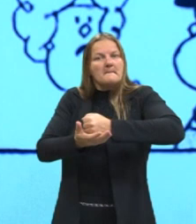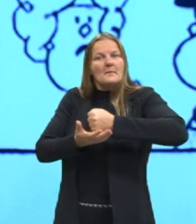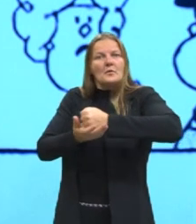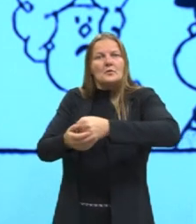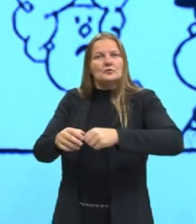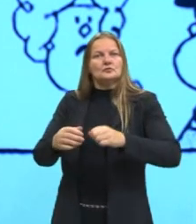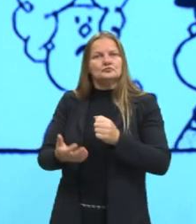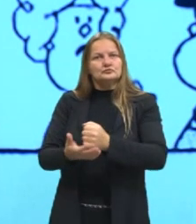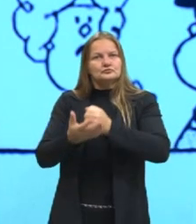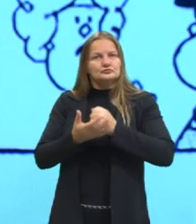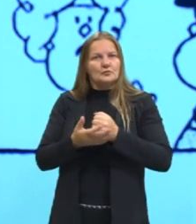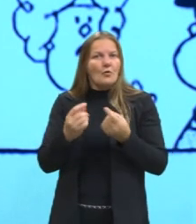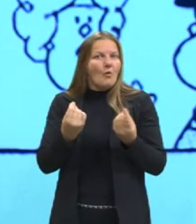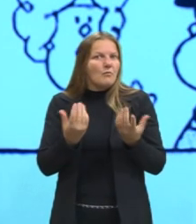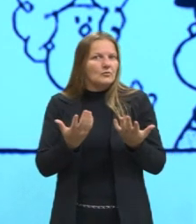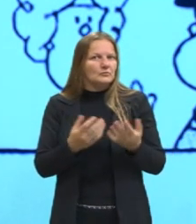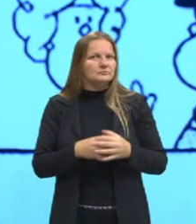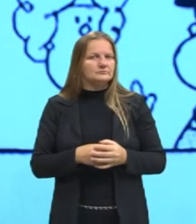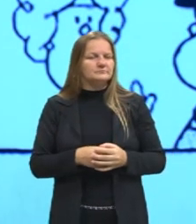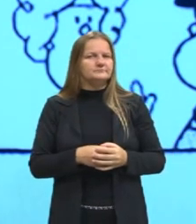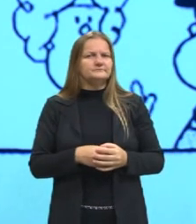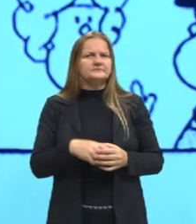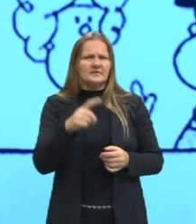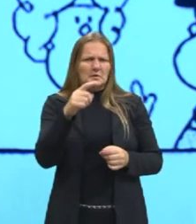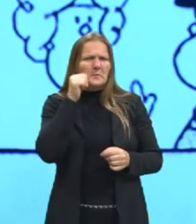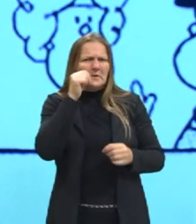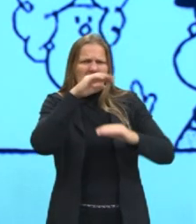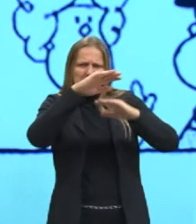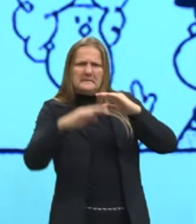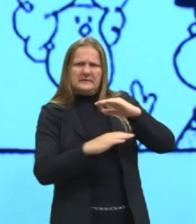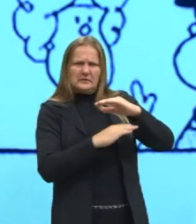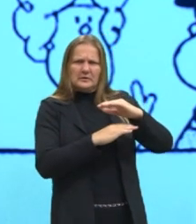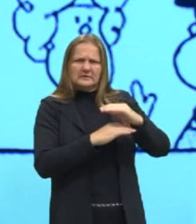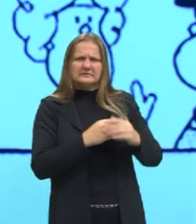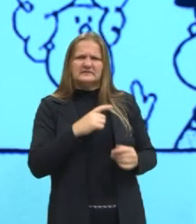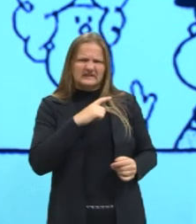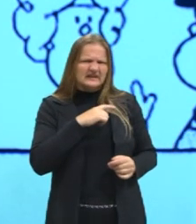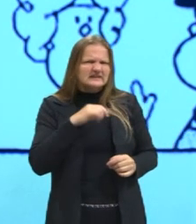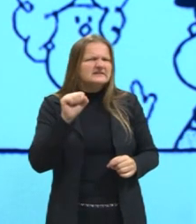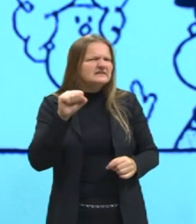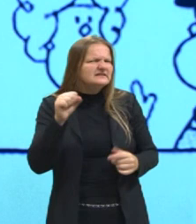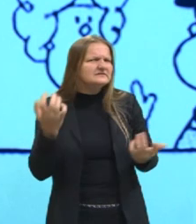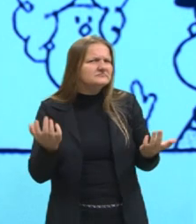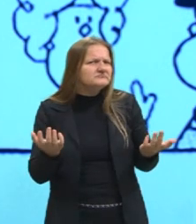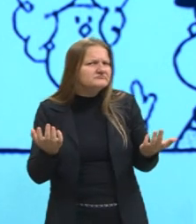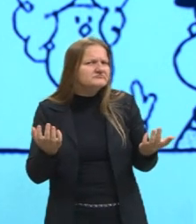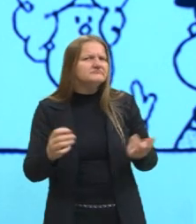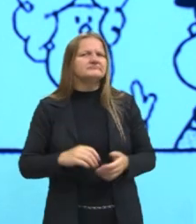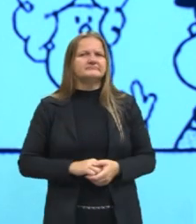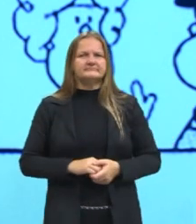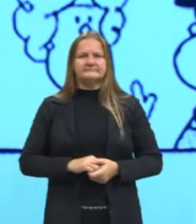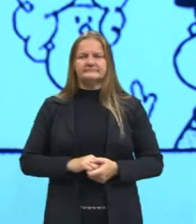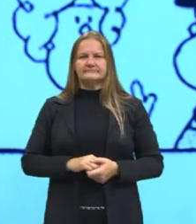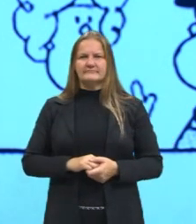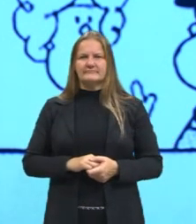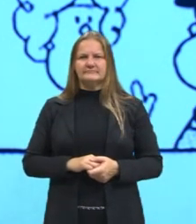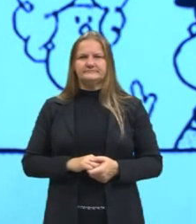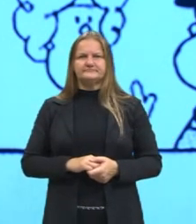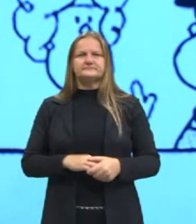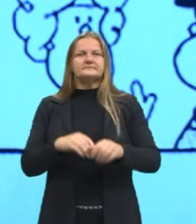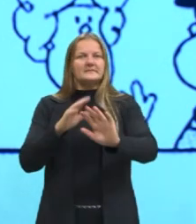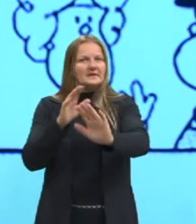ou demais né outras outros ajudantes outras secretárias é pouco mulher a